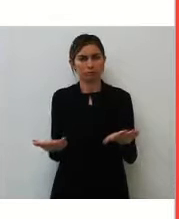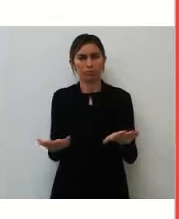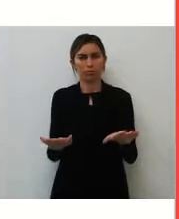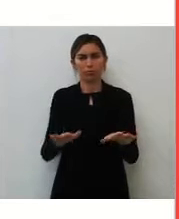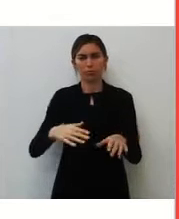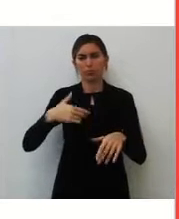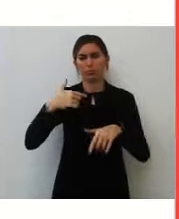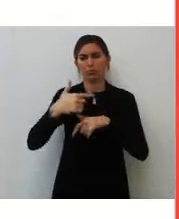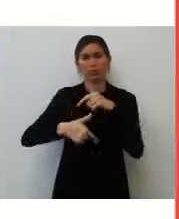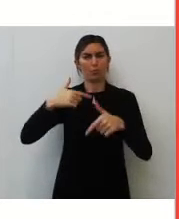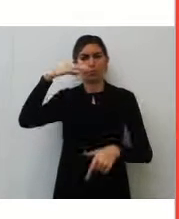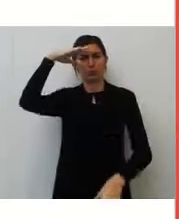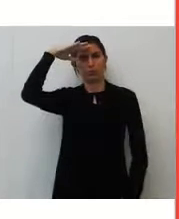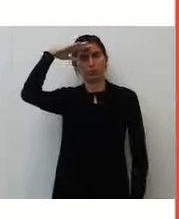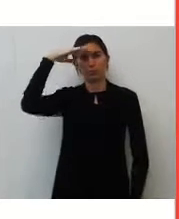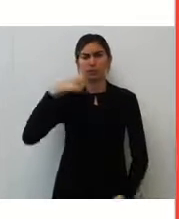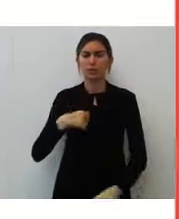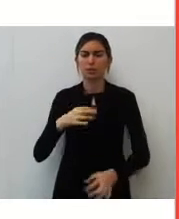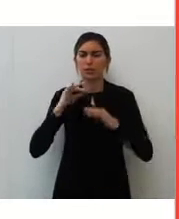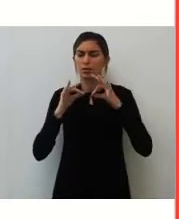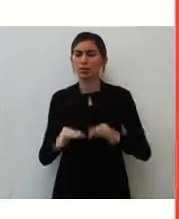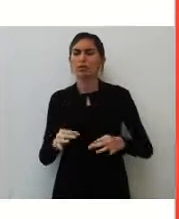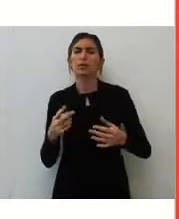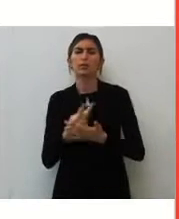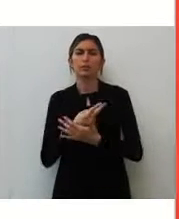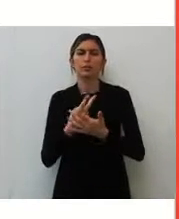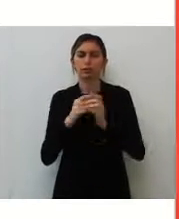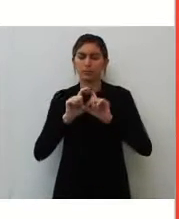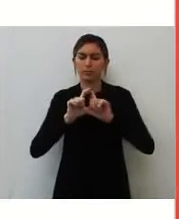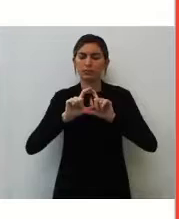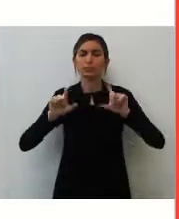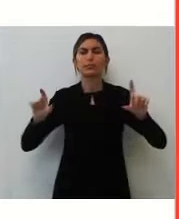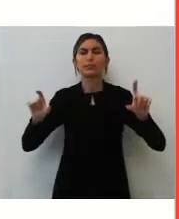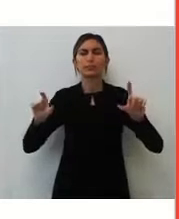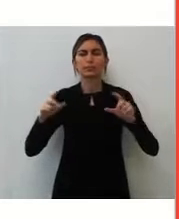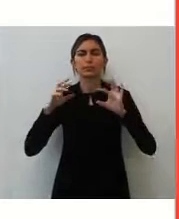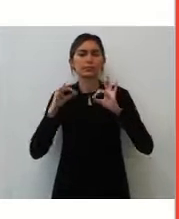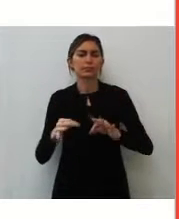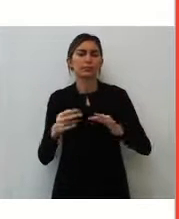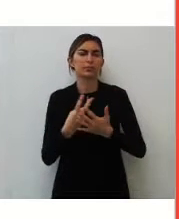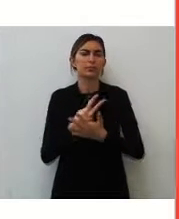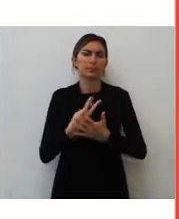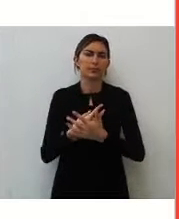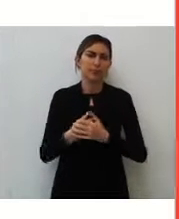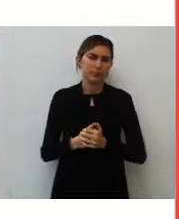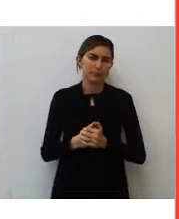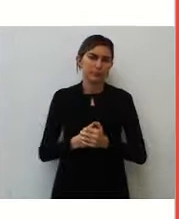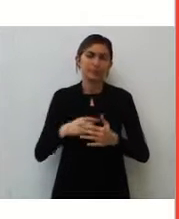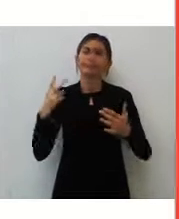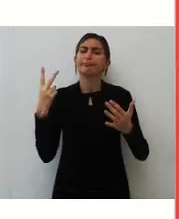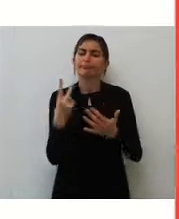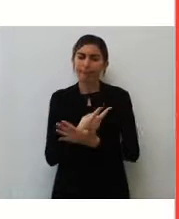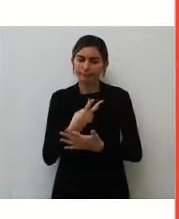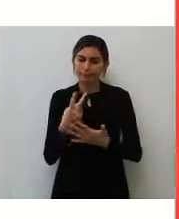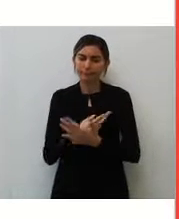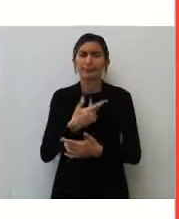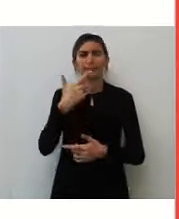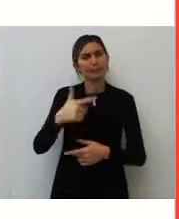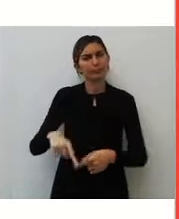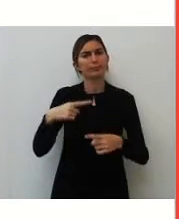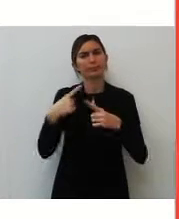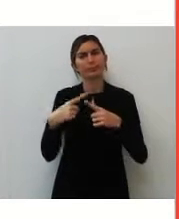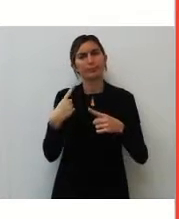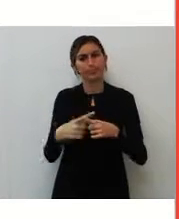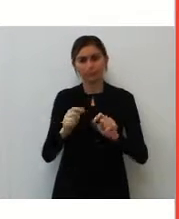o serviço militar tá certo ou tá errado e aí oi tá errado mais uma